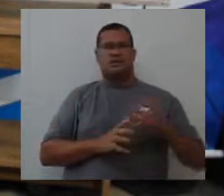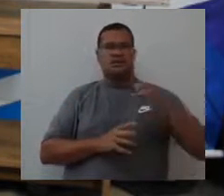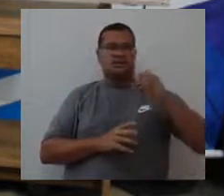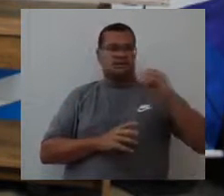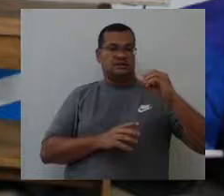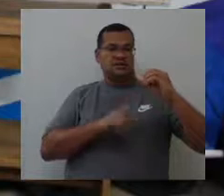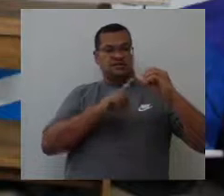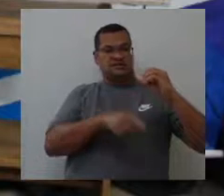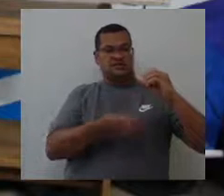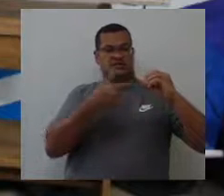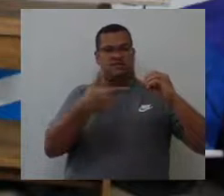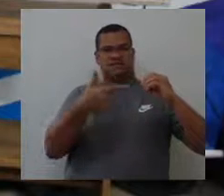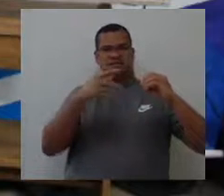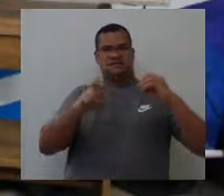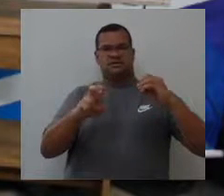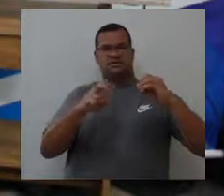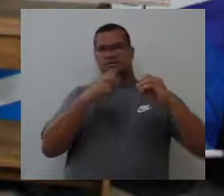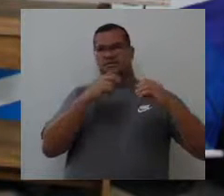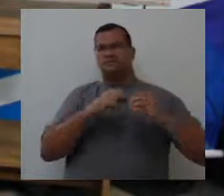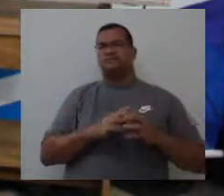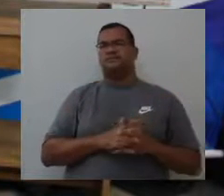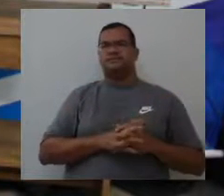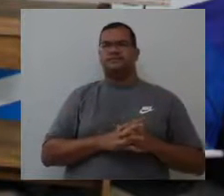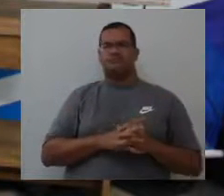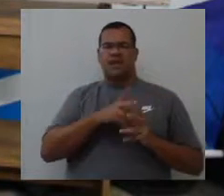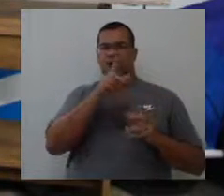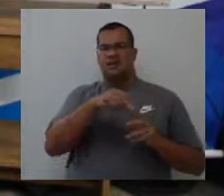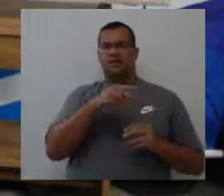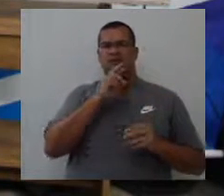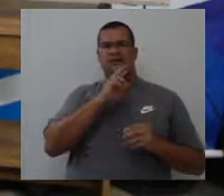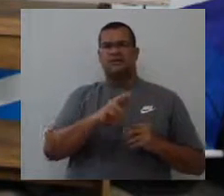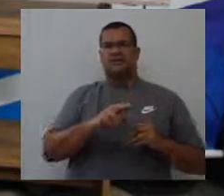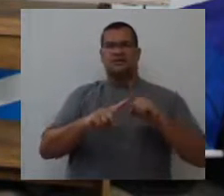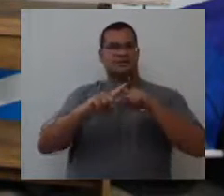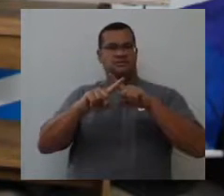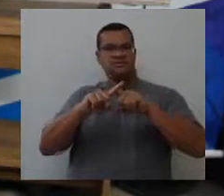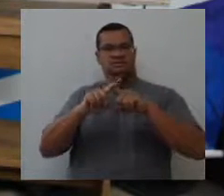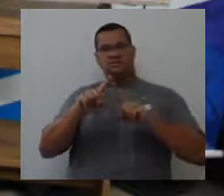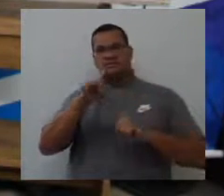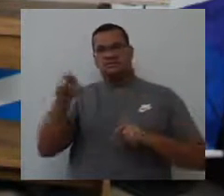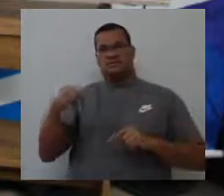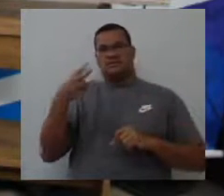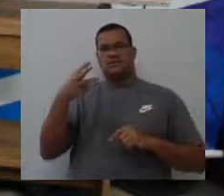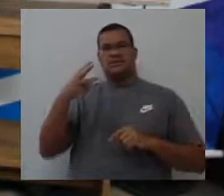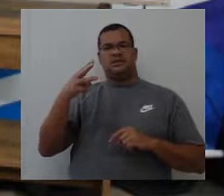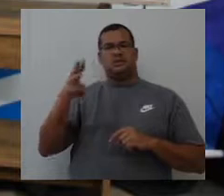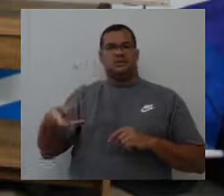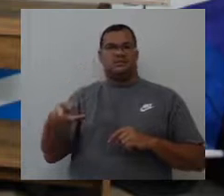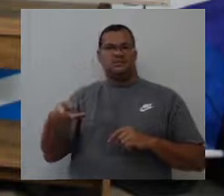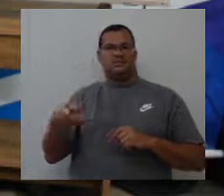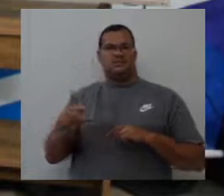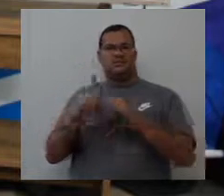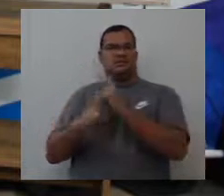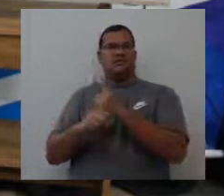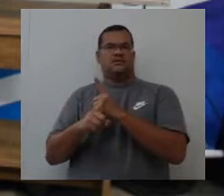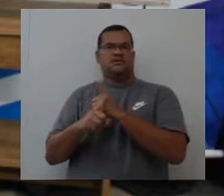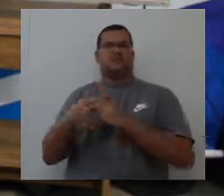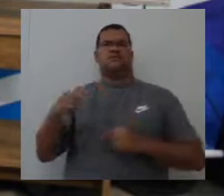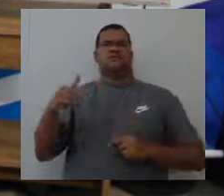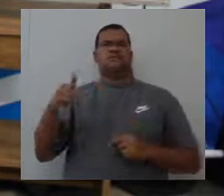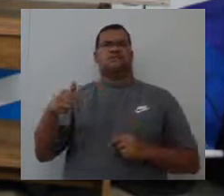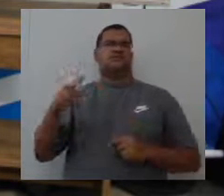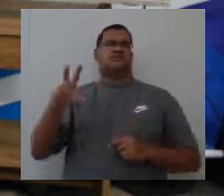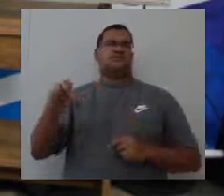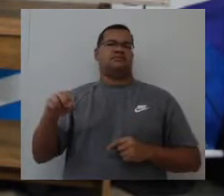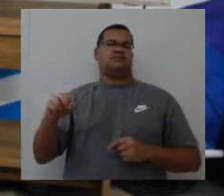escrever o 0,25. Aí tu pega esse resultado e multiplica pelo 3.000. Encontrou o número que a gente tem